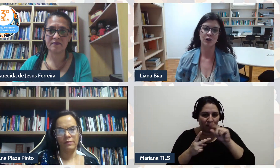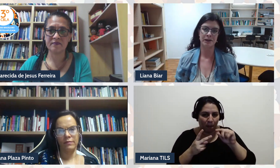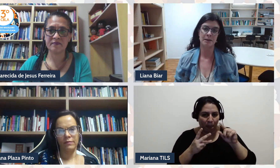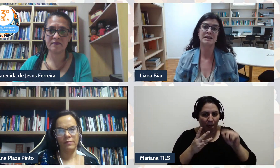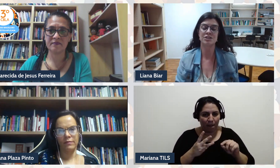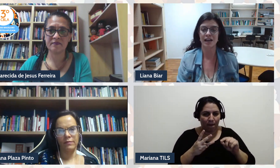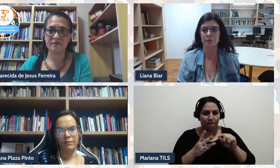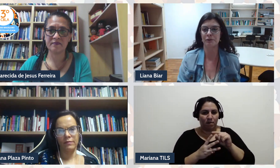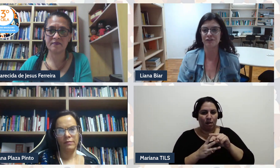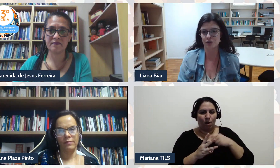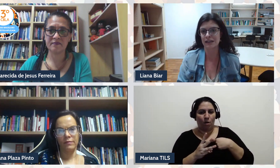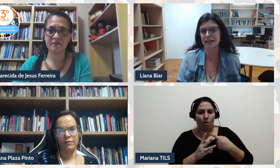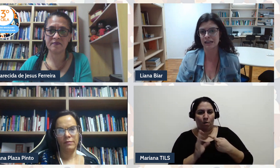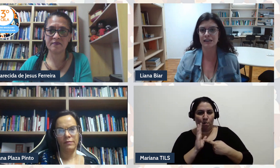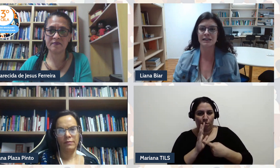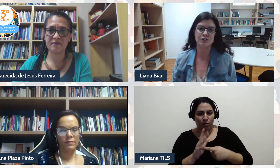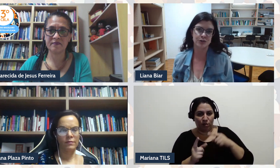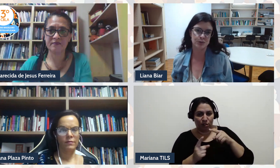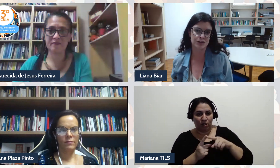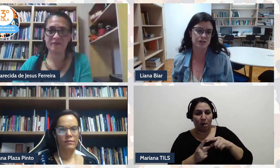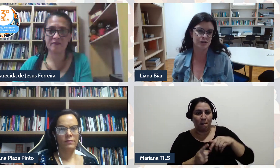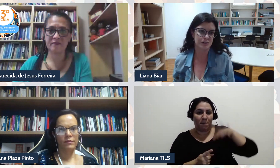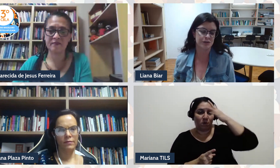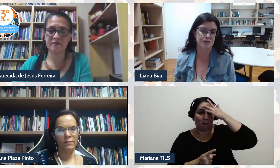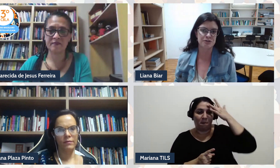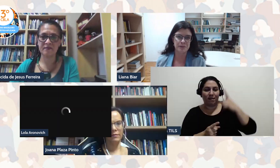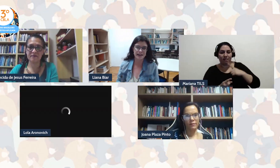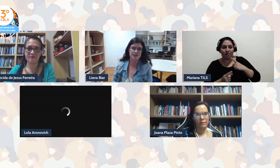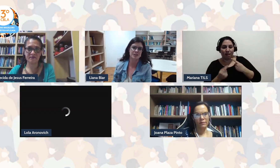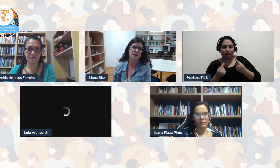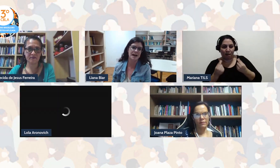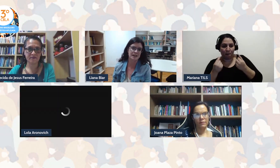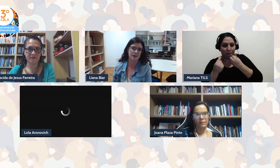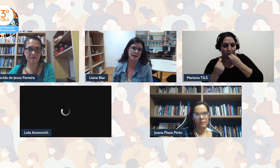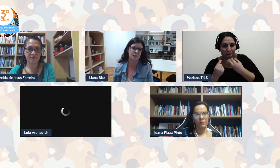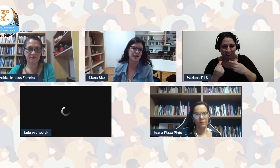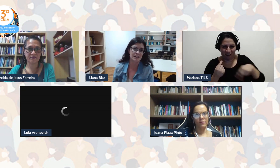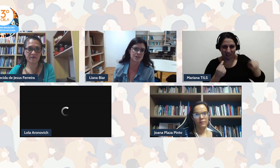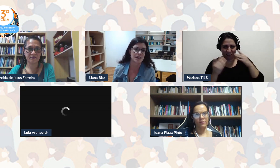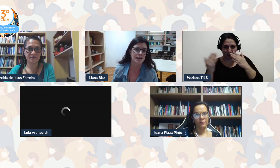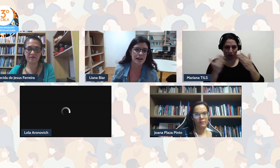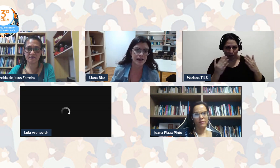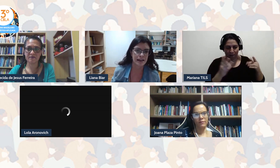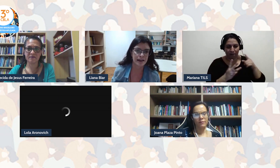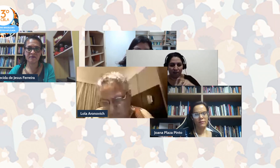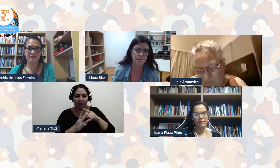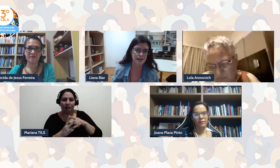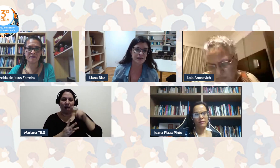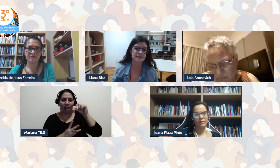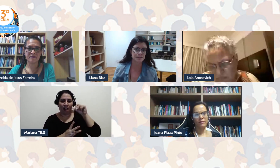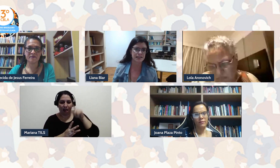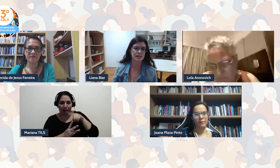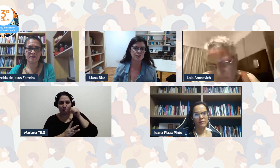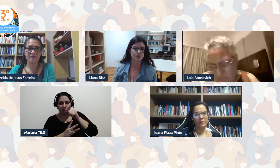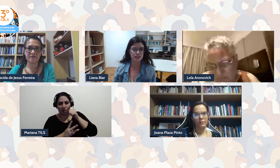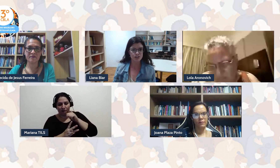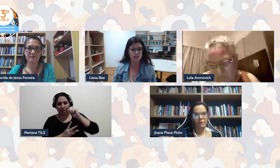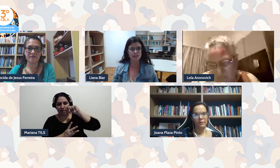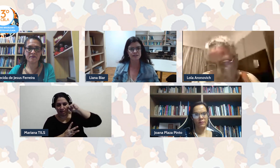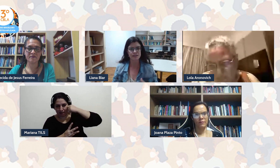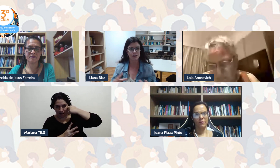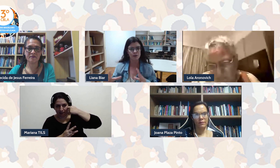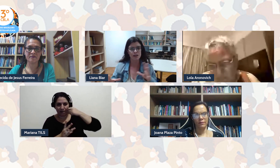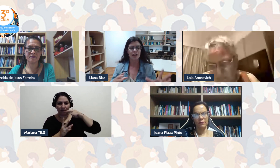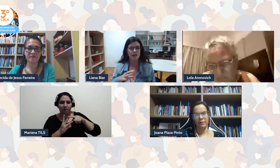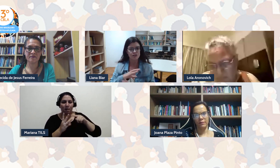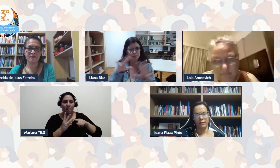privilegiada economicamente era uma professora negra e as duas, em condições mais precárias de trabalho, eram mulheres brancas, imigrantes,